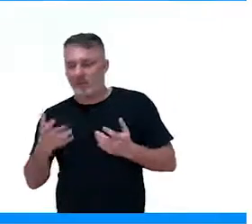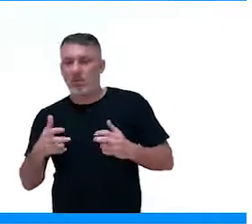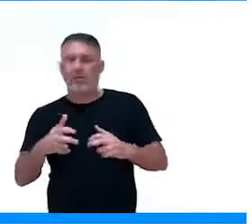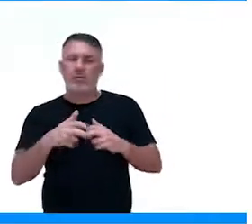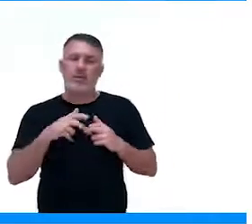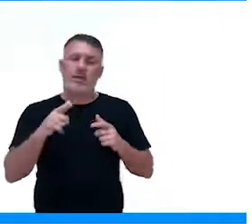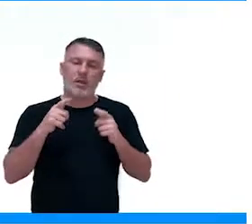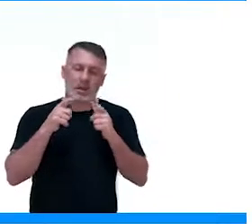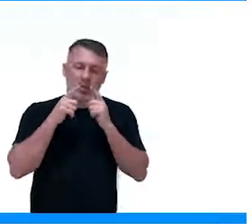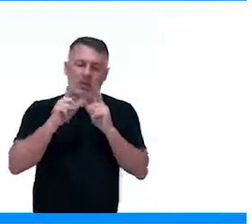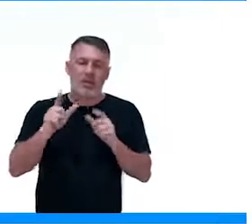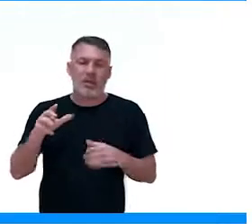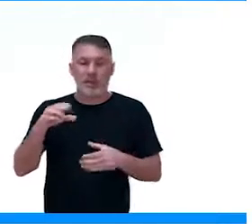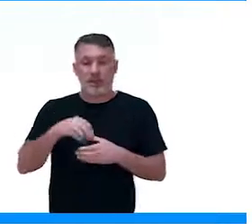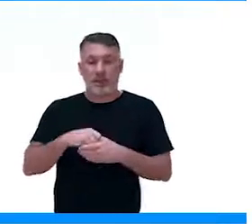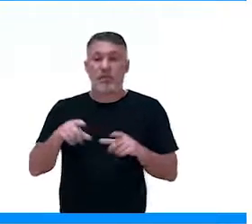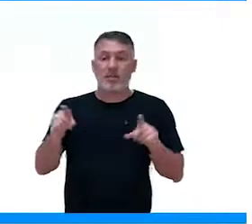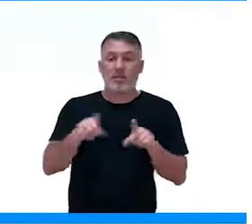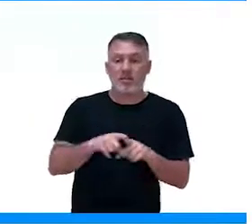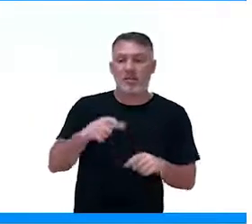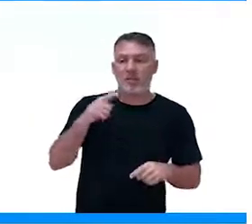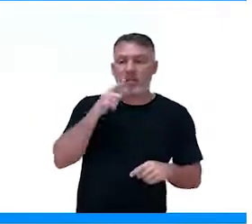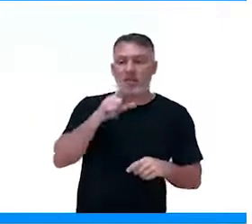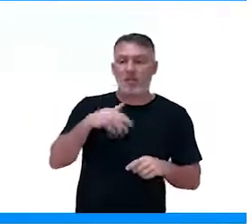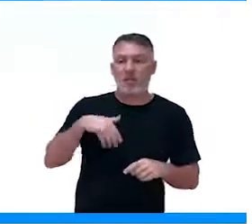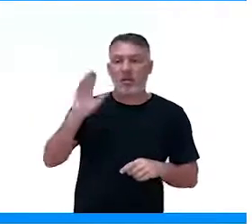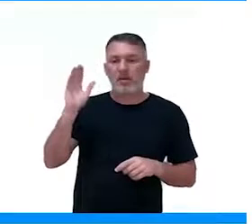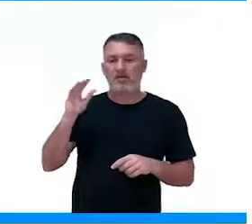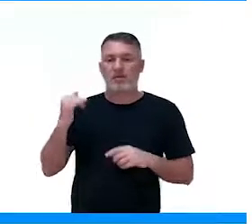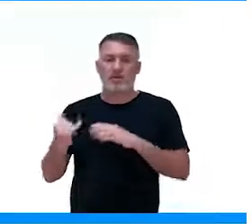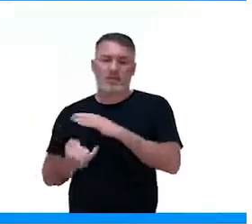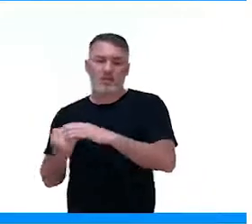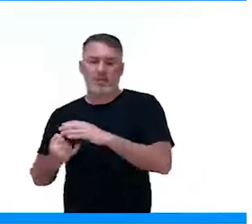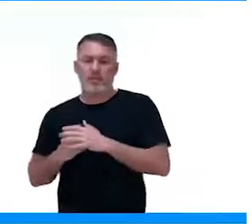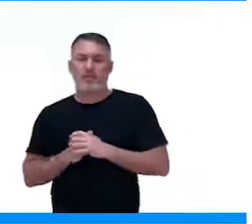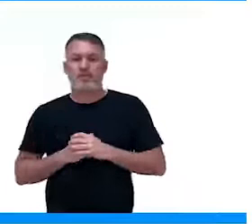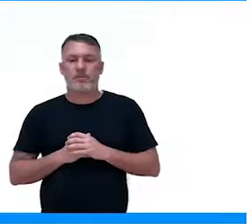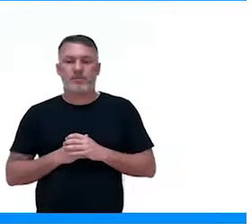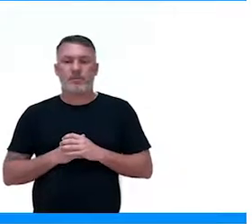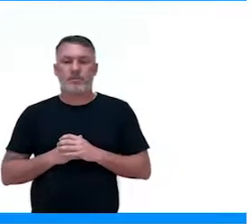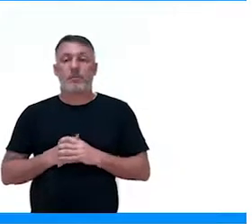espontânea, tá? Então, a língua aqui foi mais coloquial.